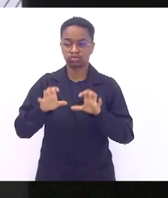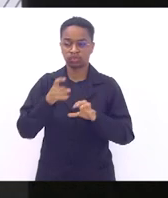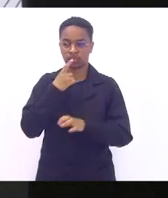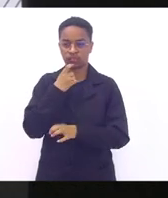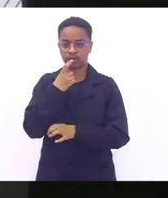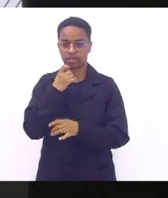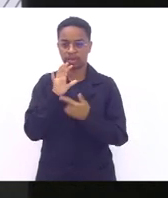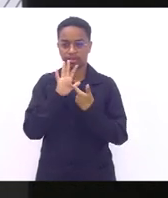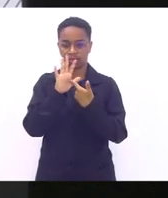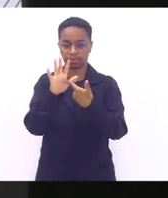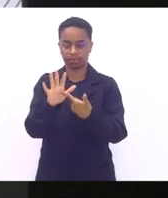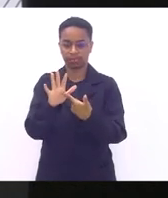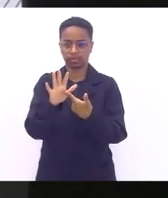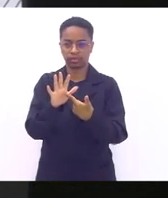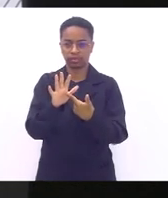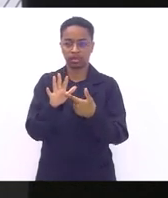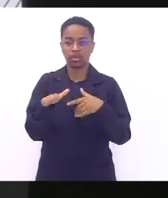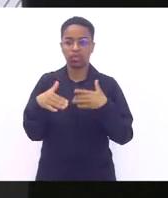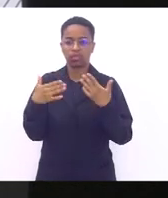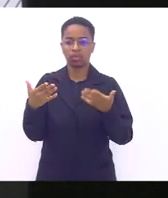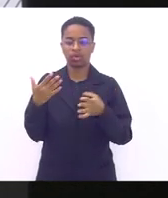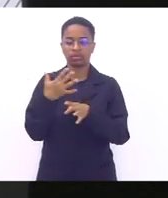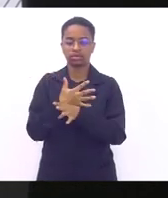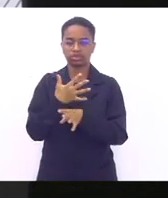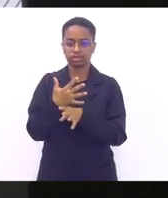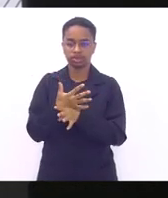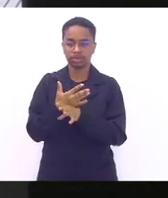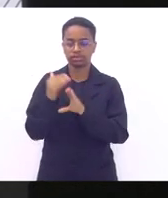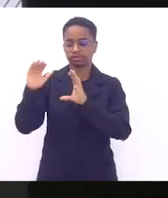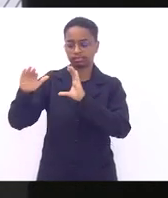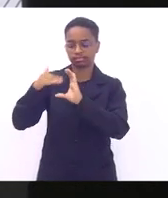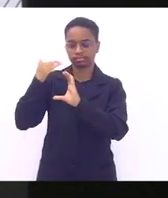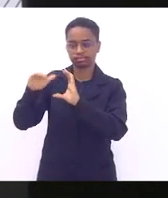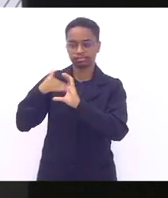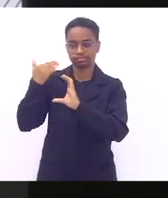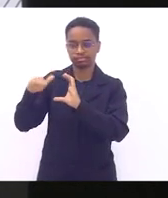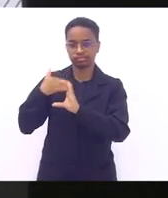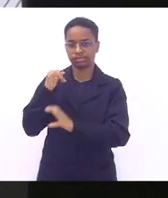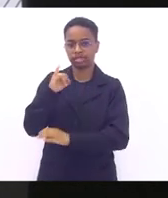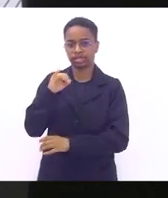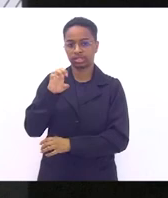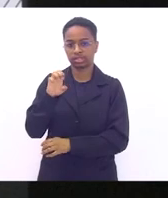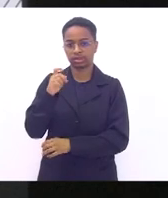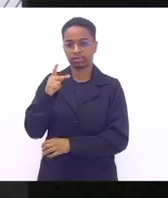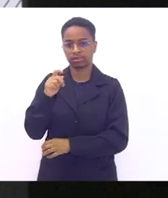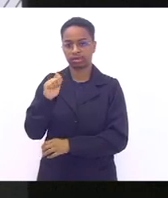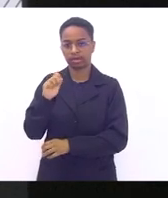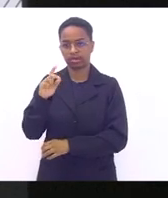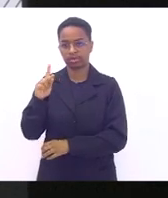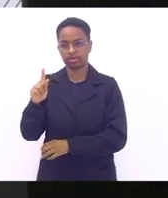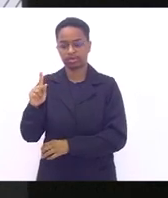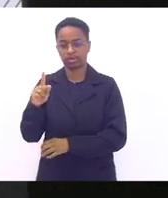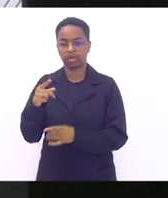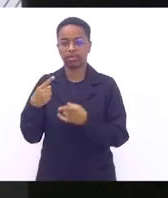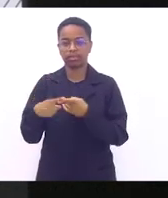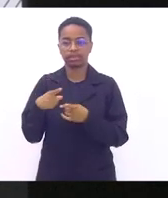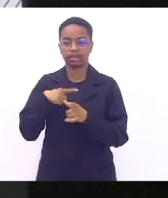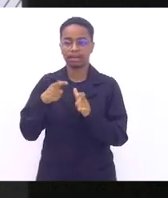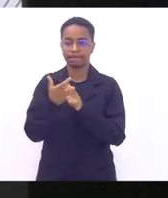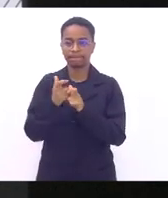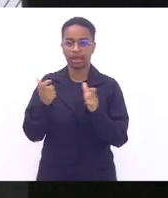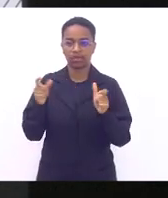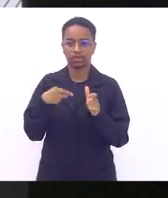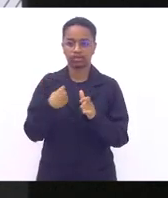vermelha, são todos os municípios que mandam as suas amostras para o IETAP, que concentra a imensa maioria dos